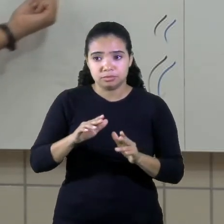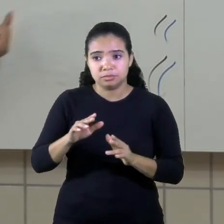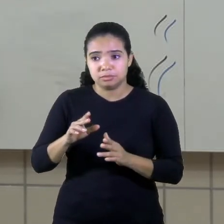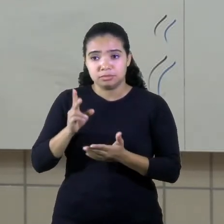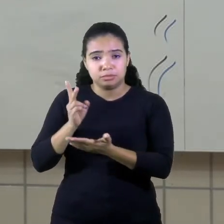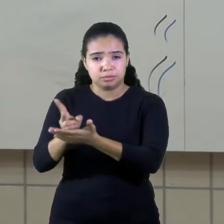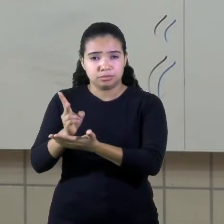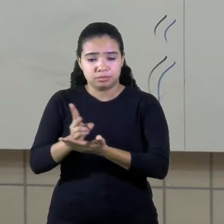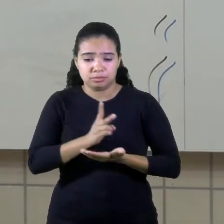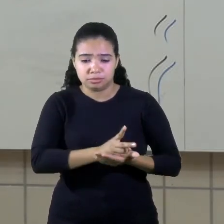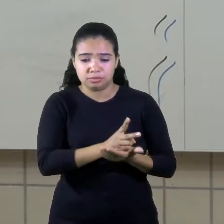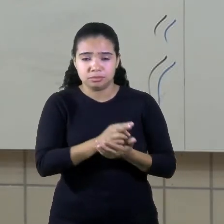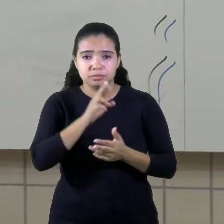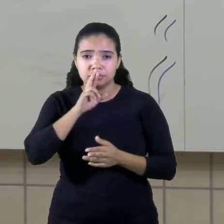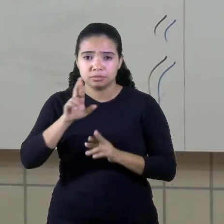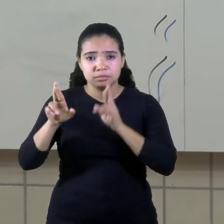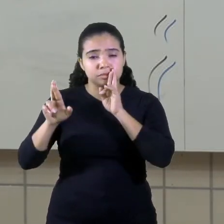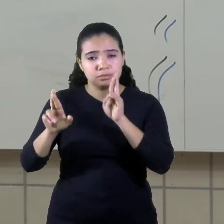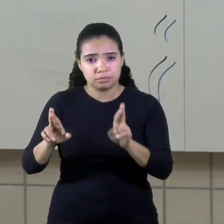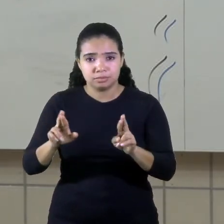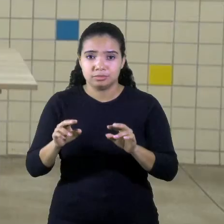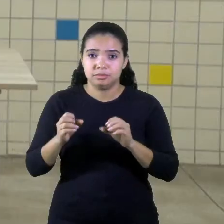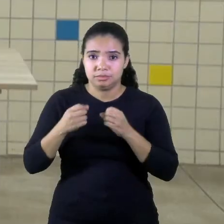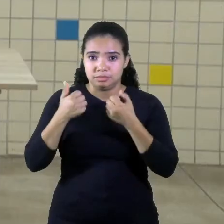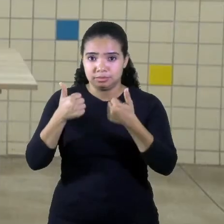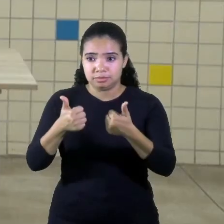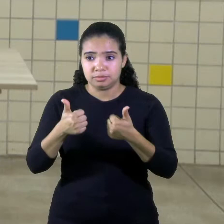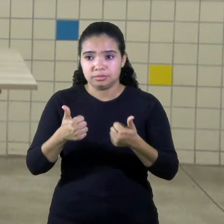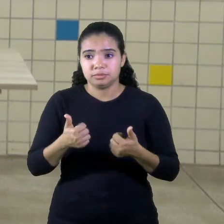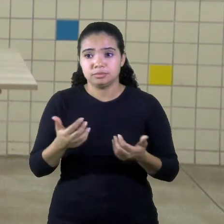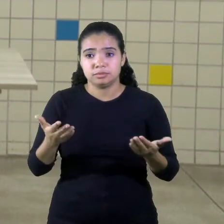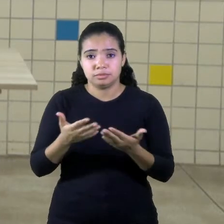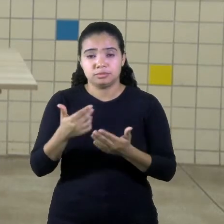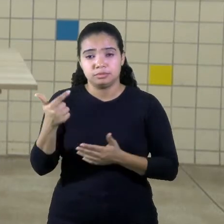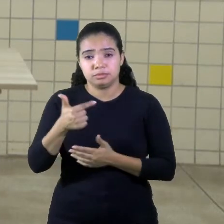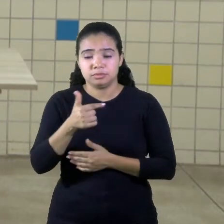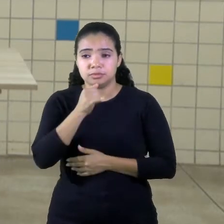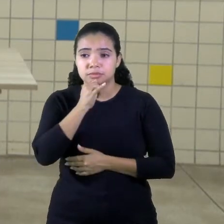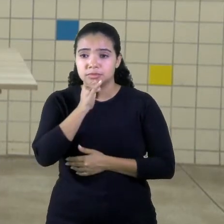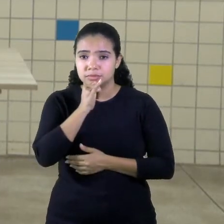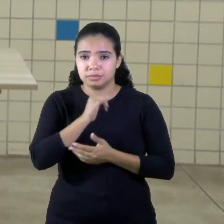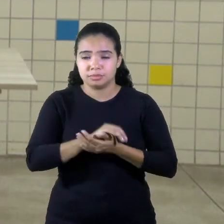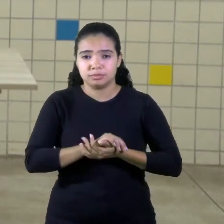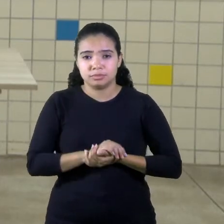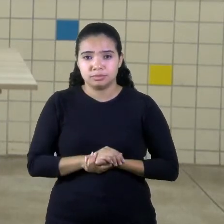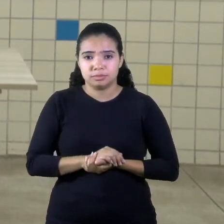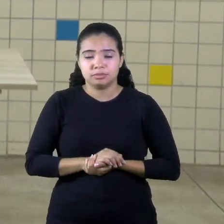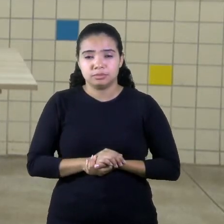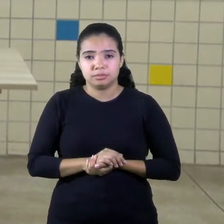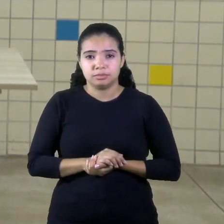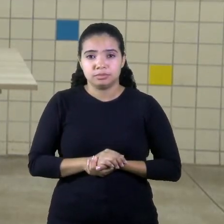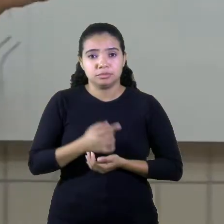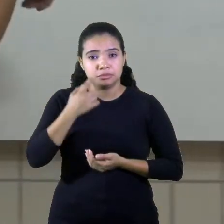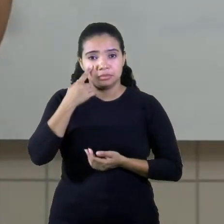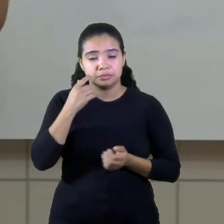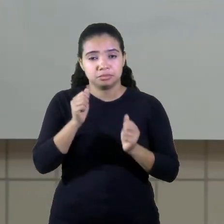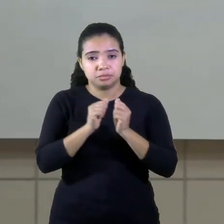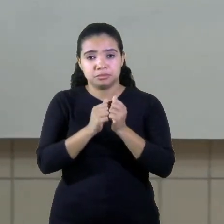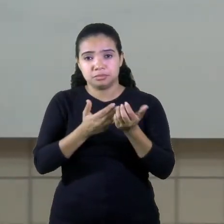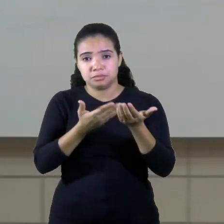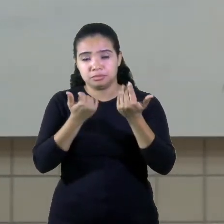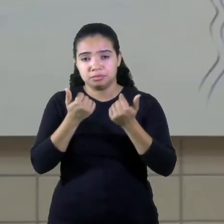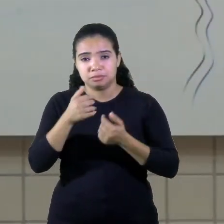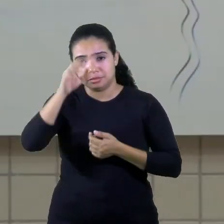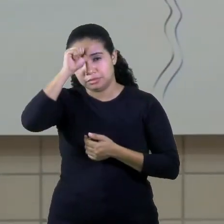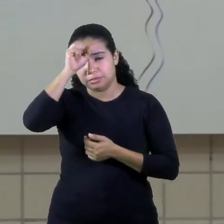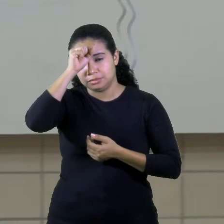o mesmo resultado. Tudo bem? Vamos então ao segundo exemplo então do Teorema de Tales. Vem comigo. Então observa